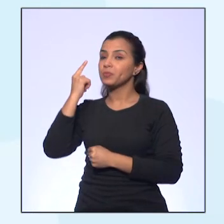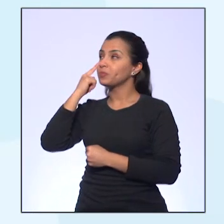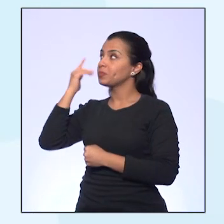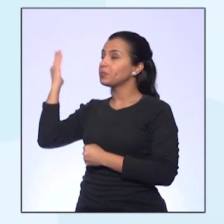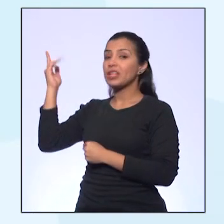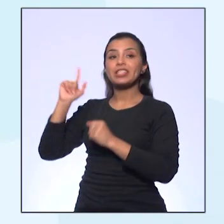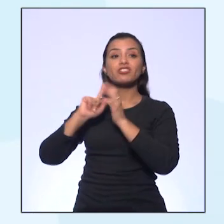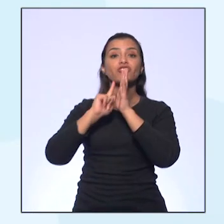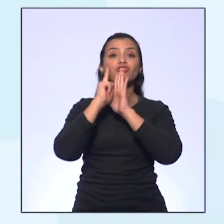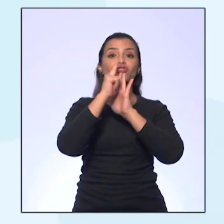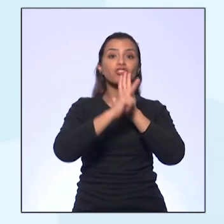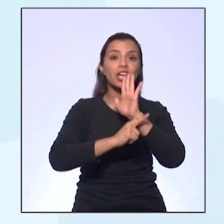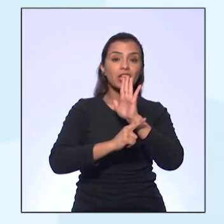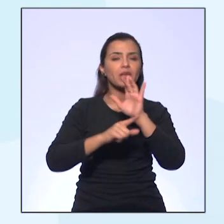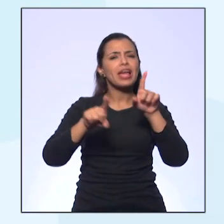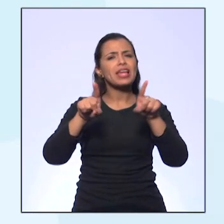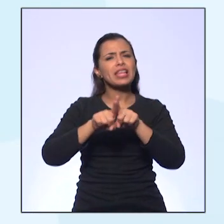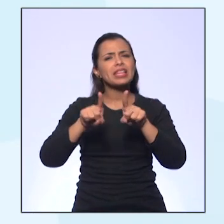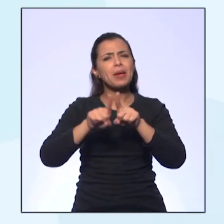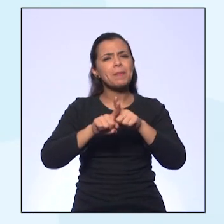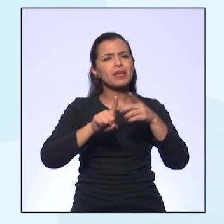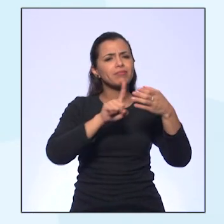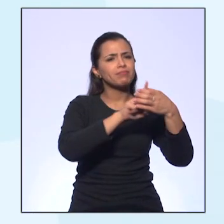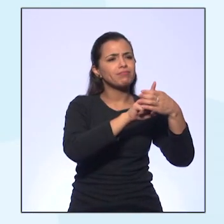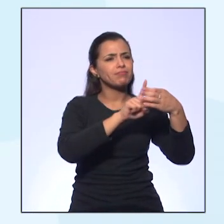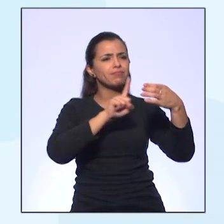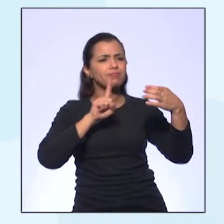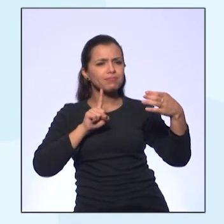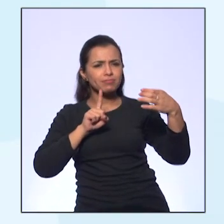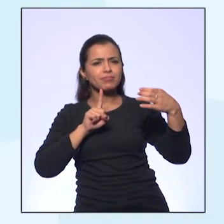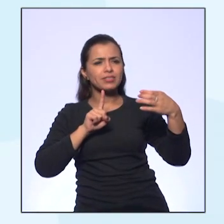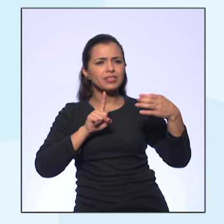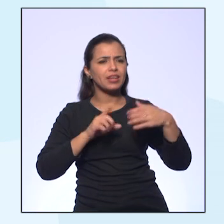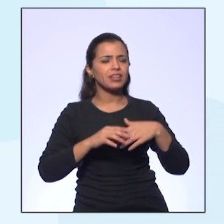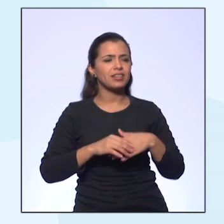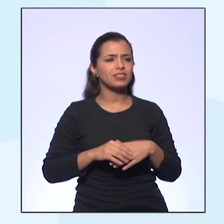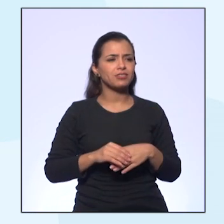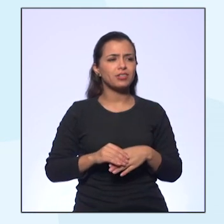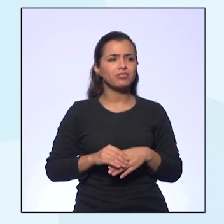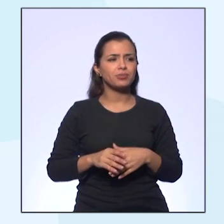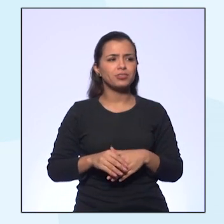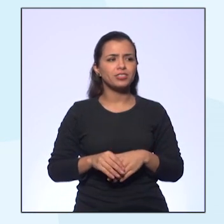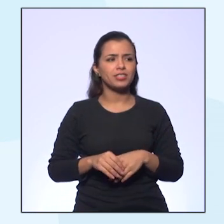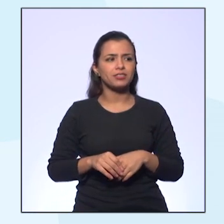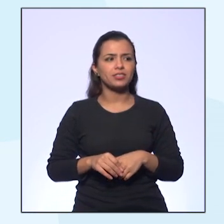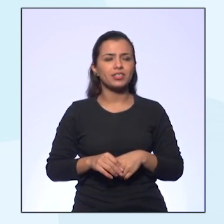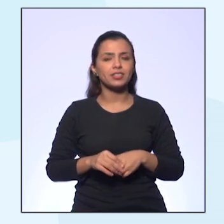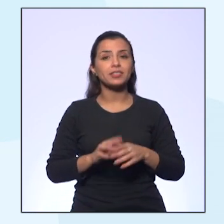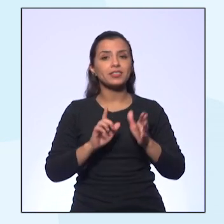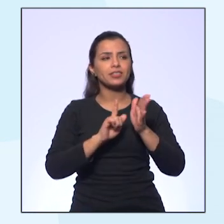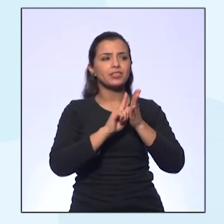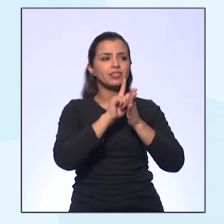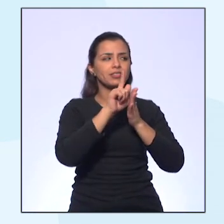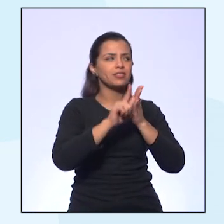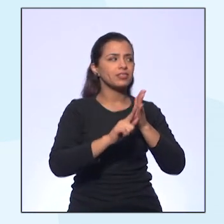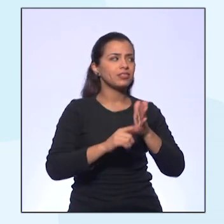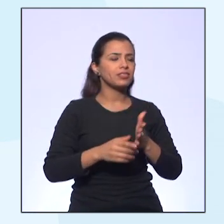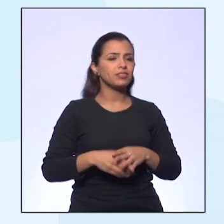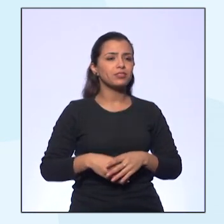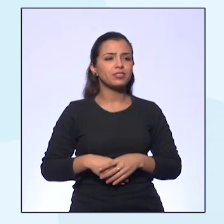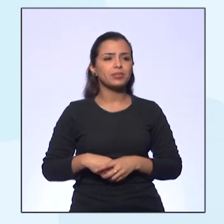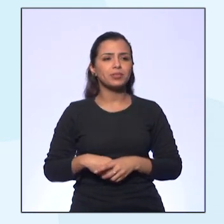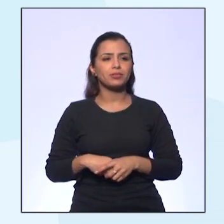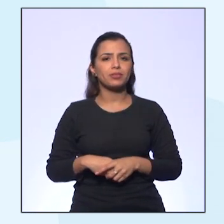que nós estamos vivendo de isolamento, violência, bem complicado. Vai ser interessante essa aula, fiquem aí, hein? Os objetivos